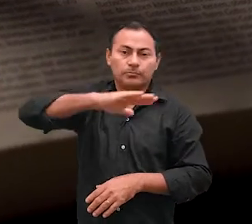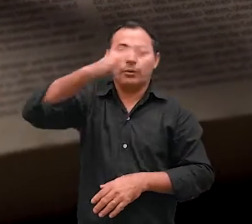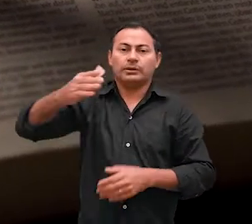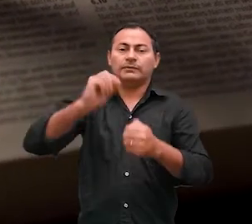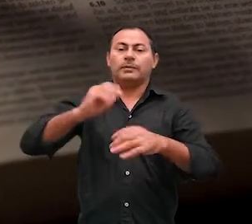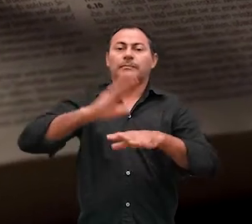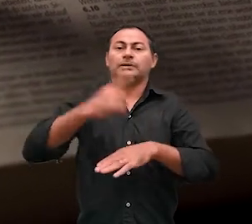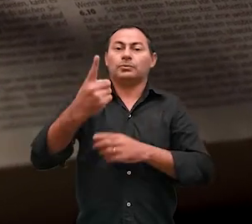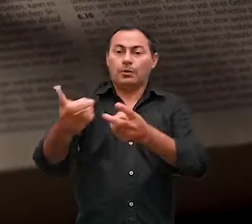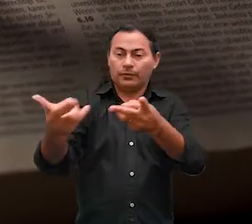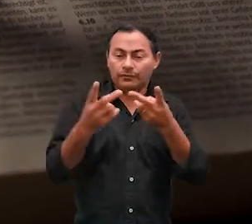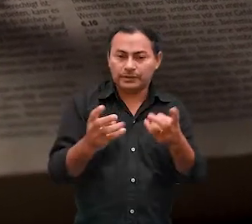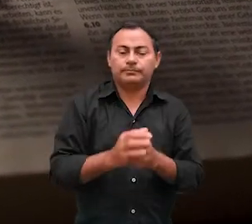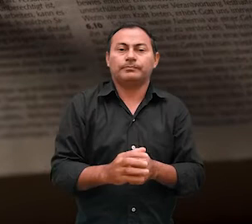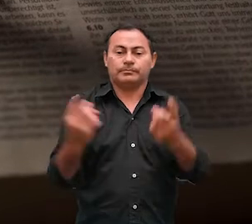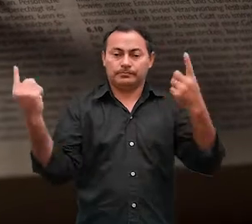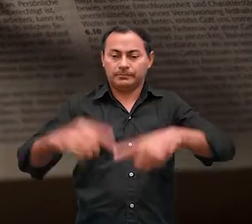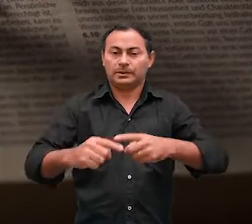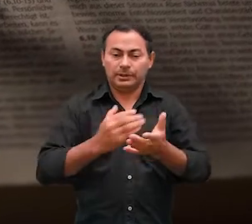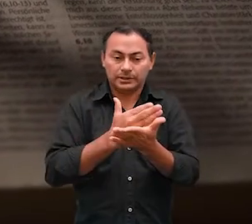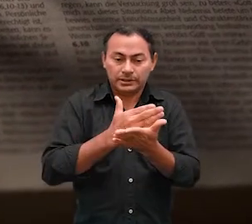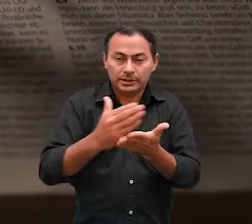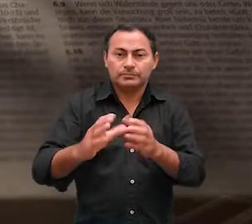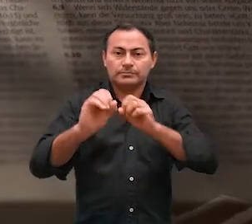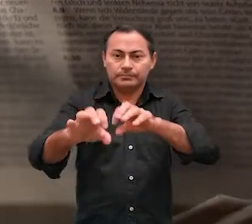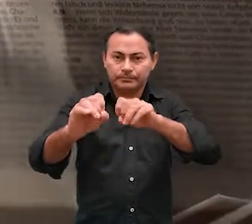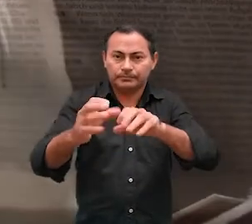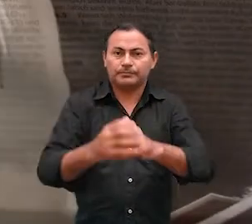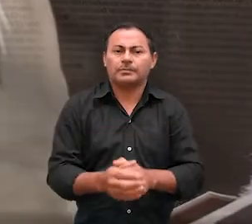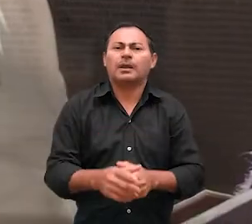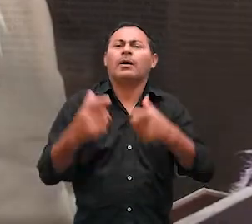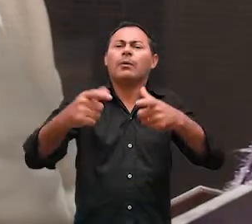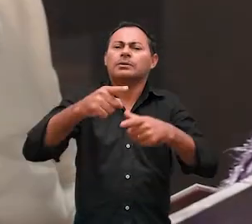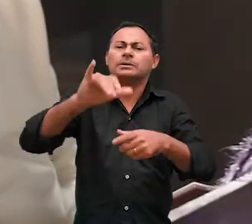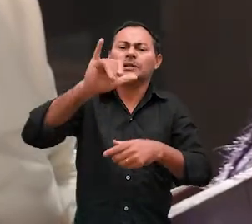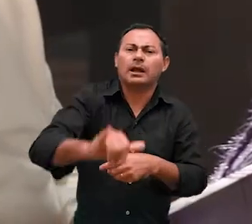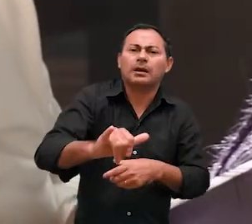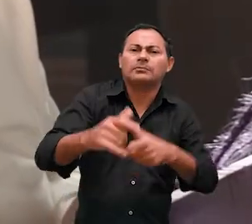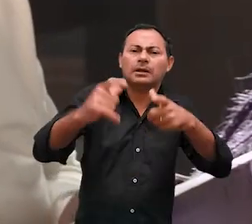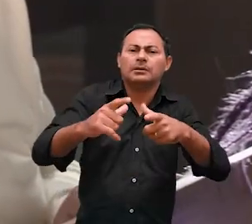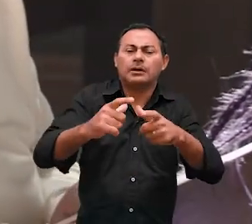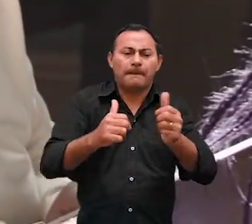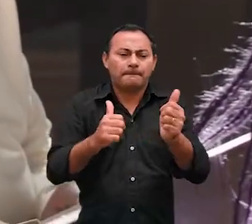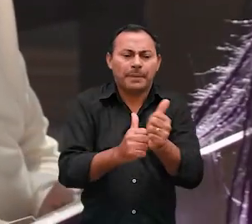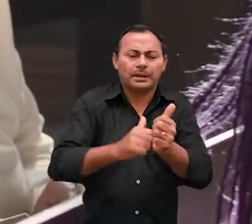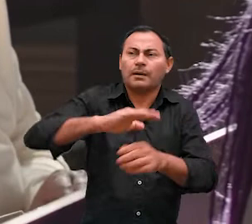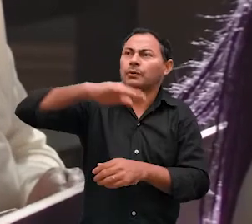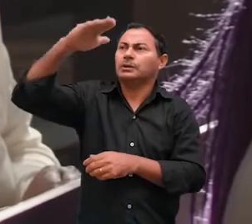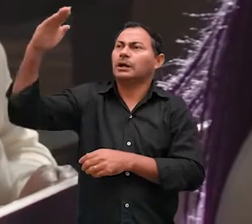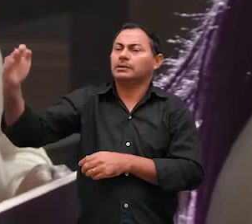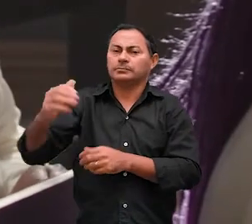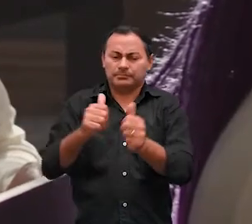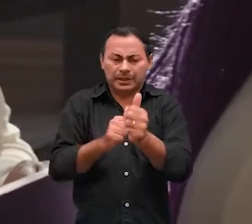e eu fiz com mais um convite o desafio do início desse ensino foi onde você está no sopé da